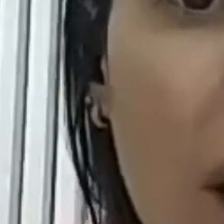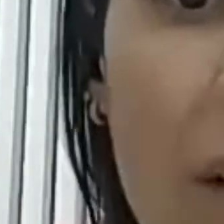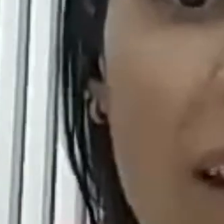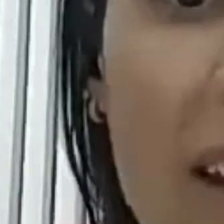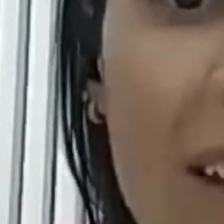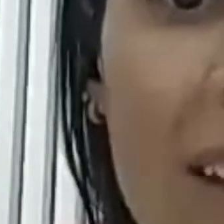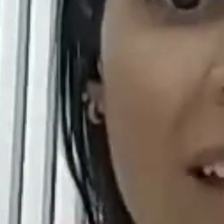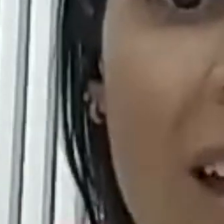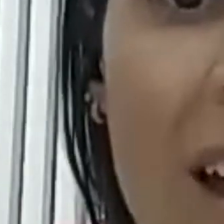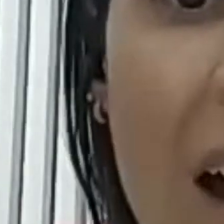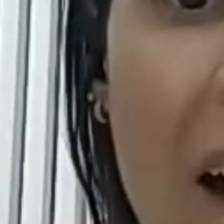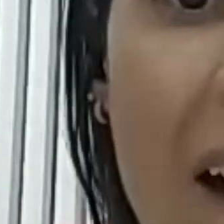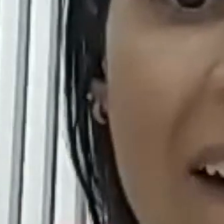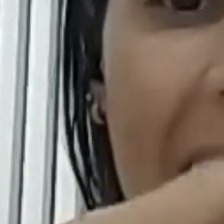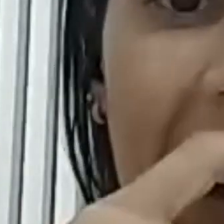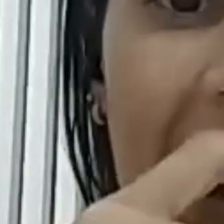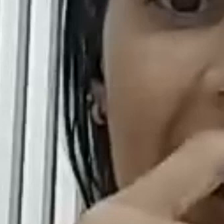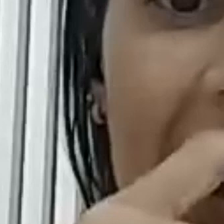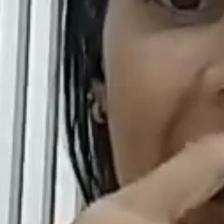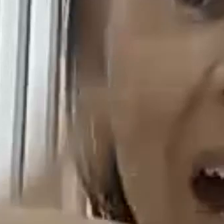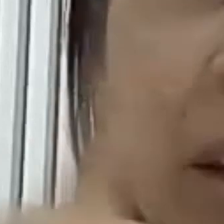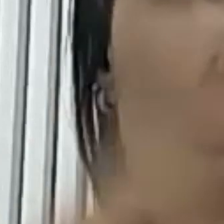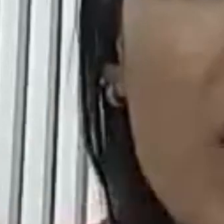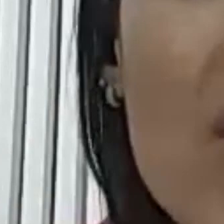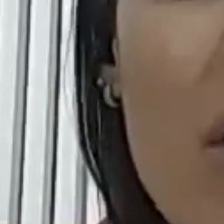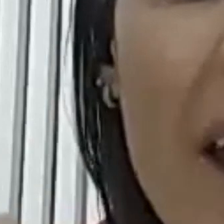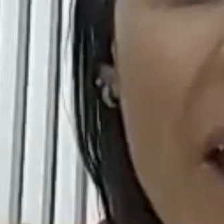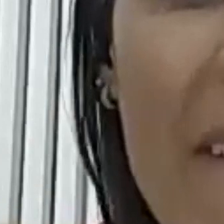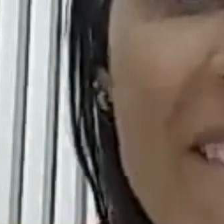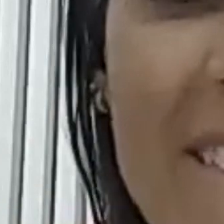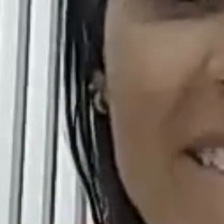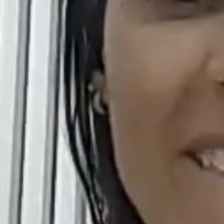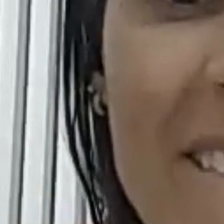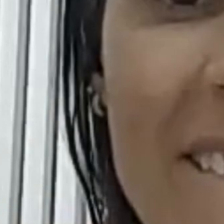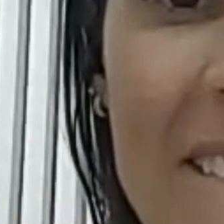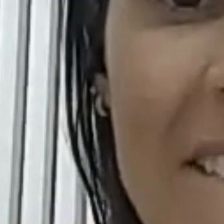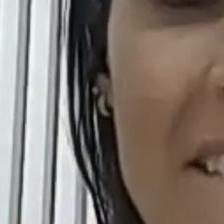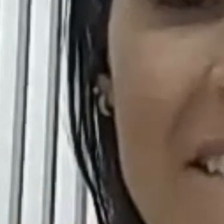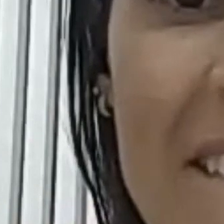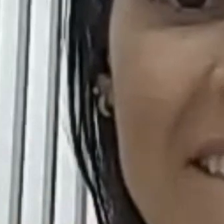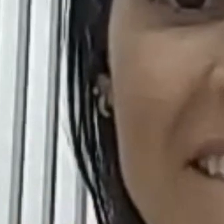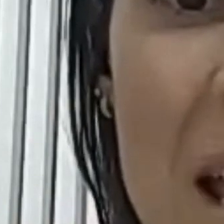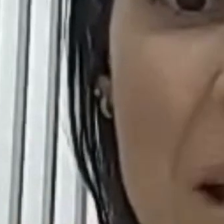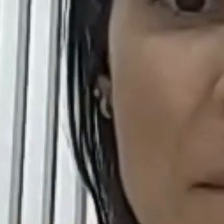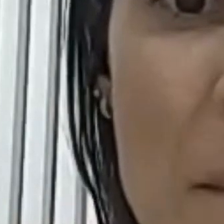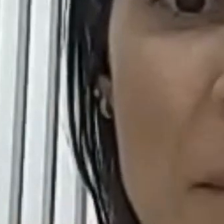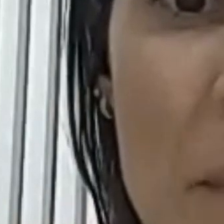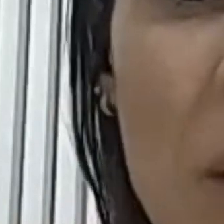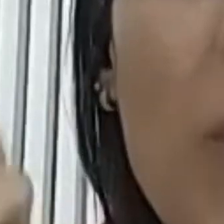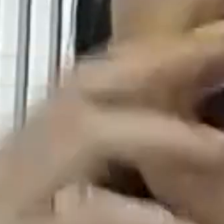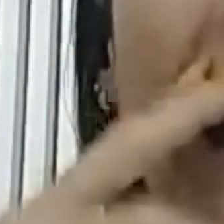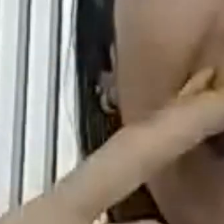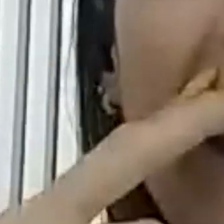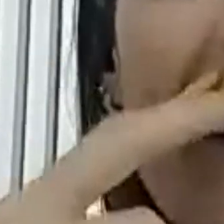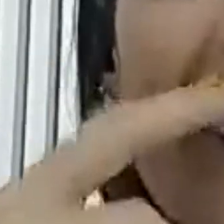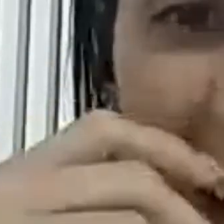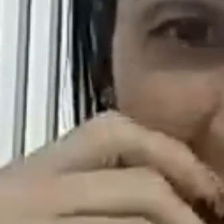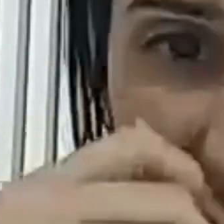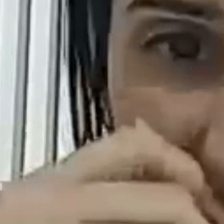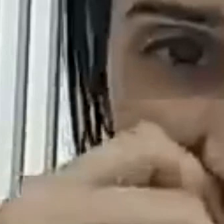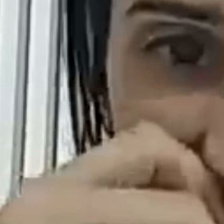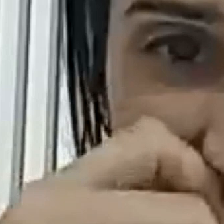amendoim aí, não, hein? Olha, ninguém vai botar amendoim. O meu tá cozinhando, hein? O meu vai ser canjicão, tá cozinhando.